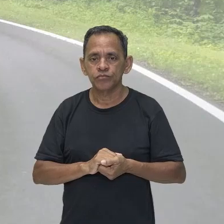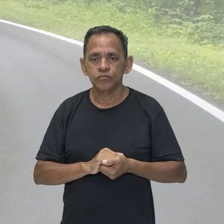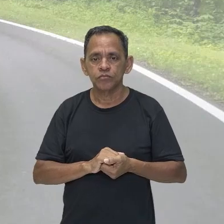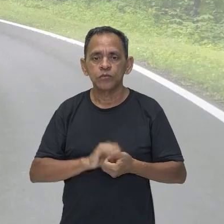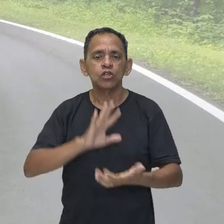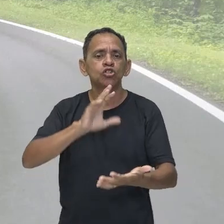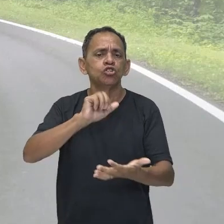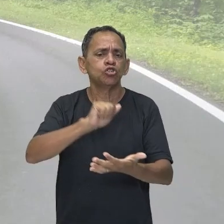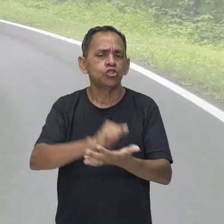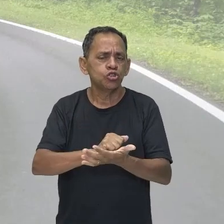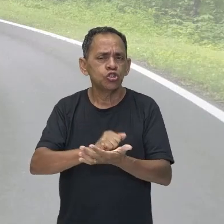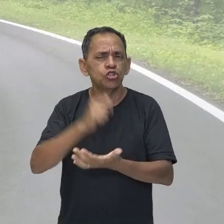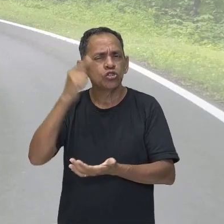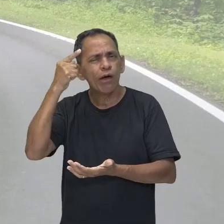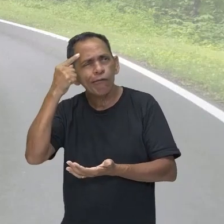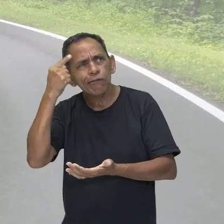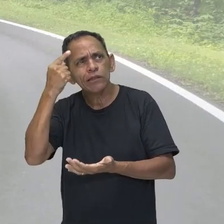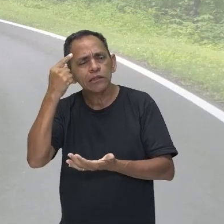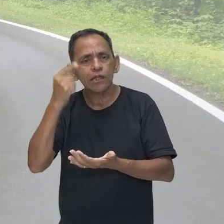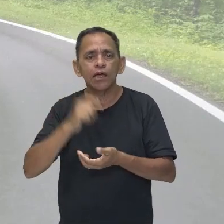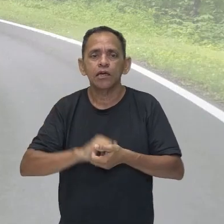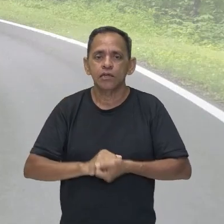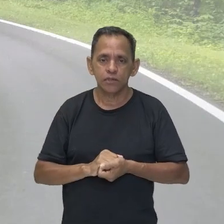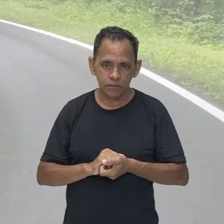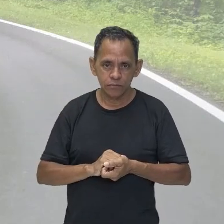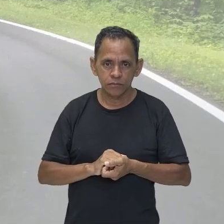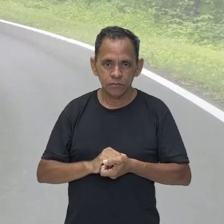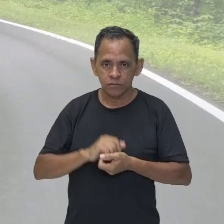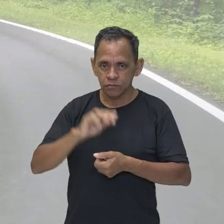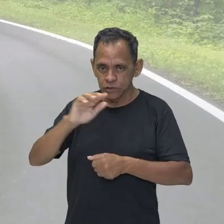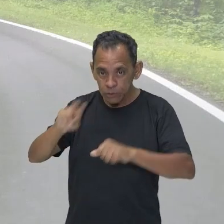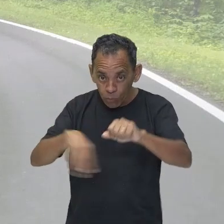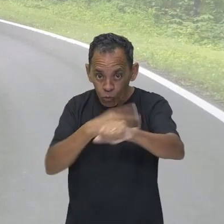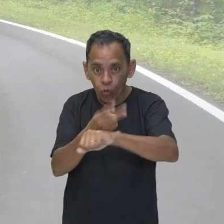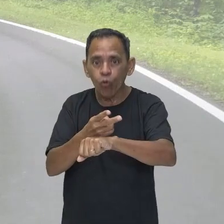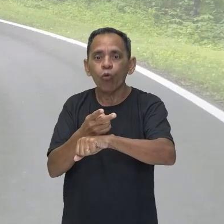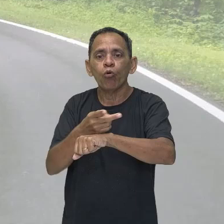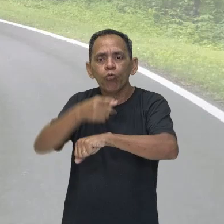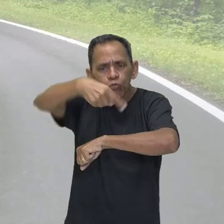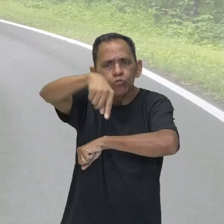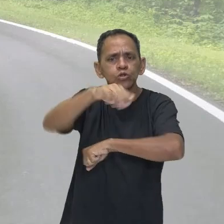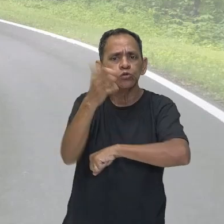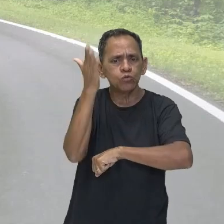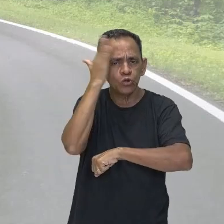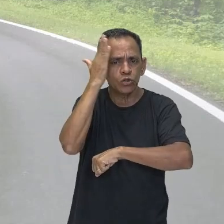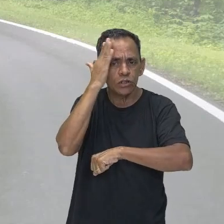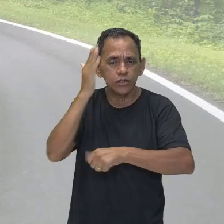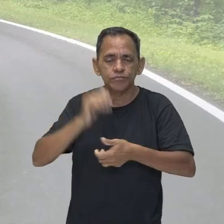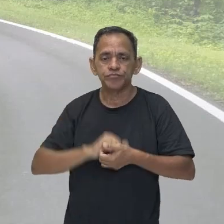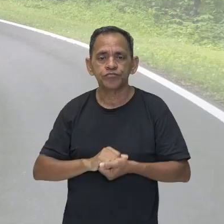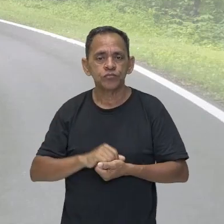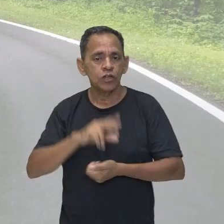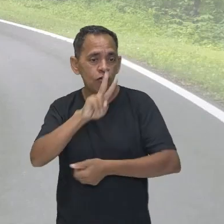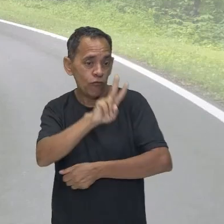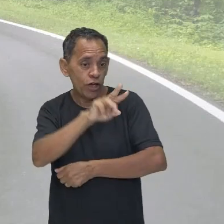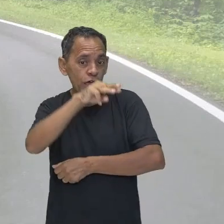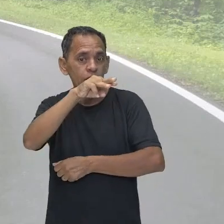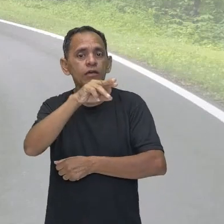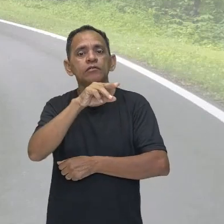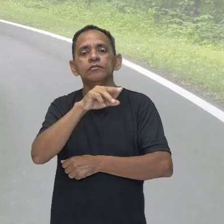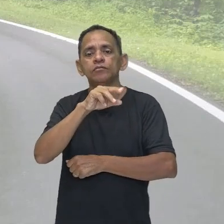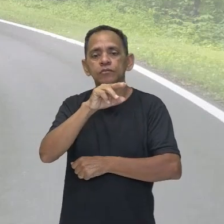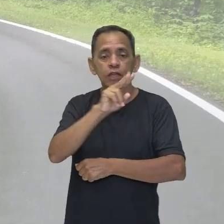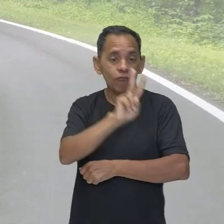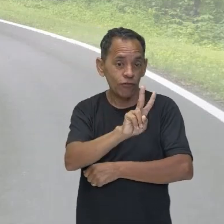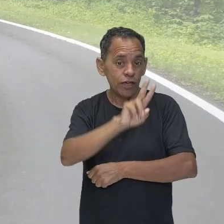Essa ideia vai amadurecer na tua mente mais lá na frente. Mas já anota isso daí. Velocidade instantânea é igual a velocidade média.